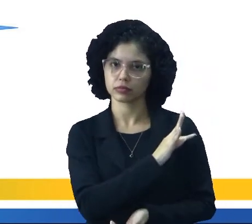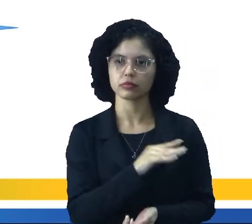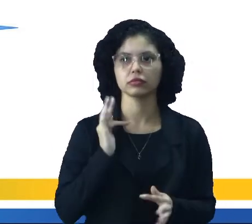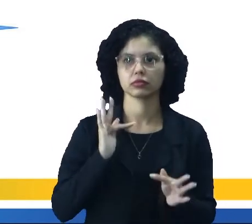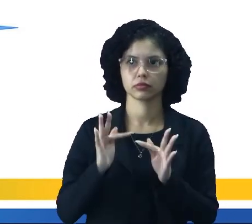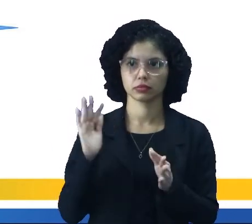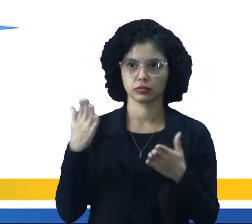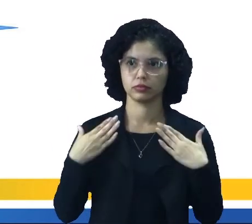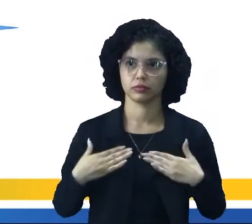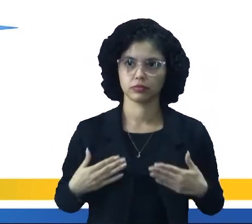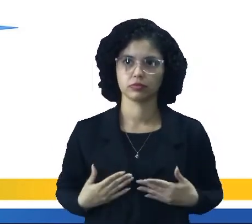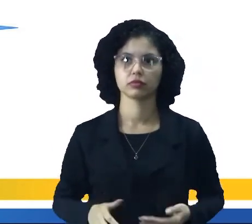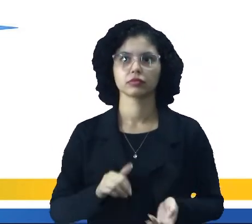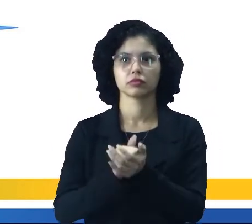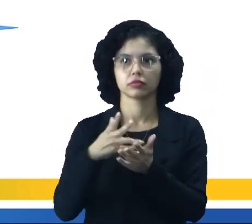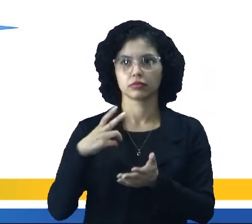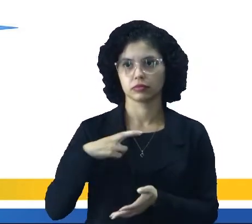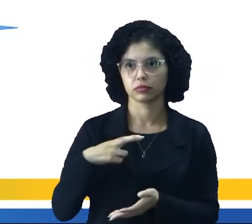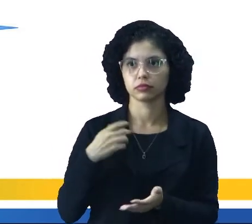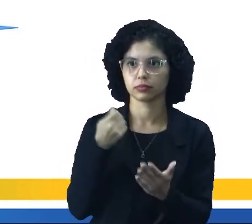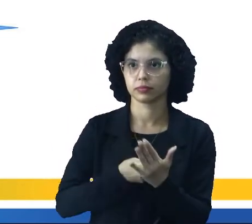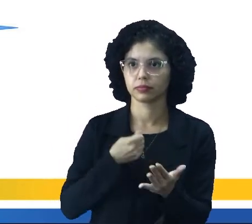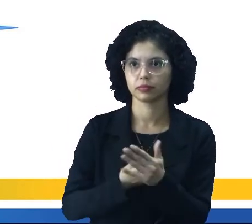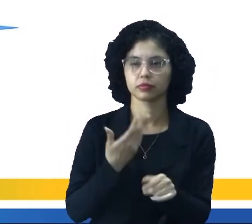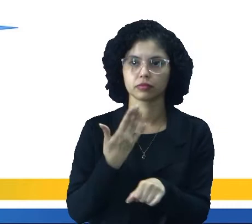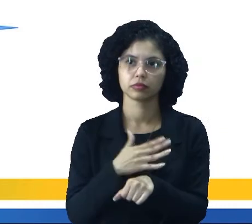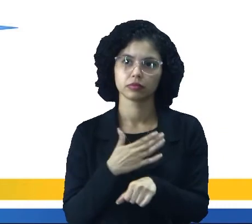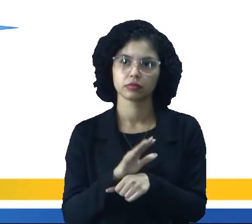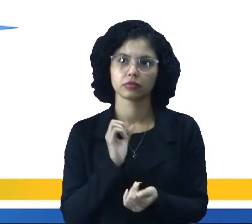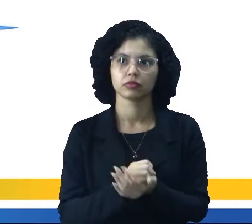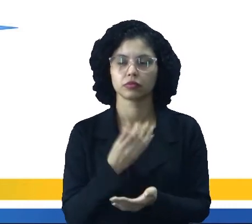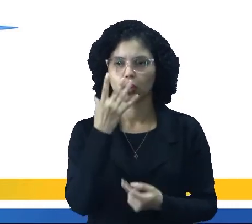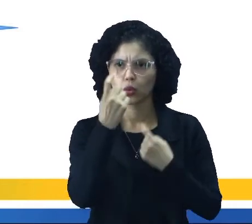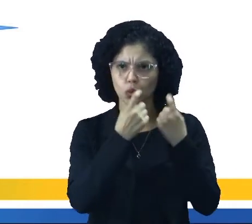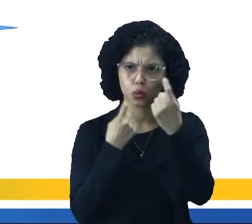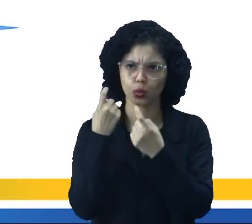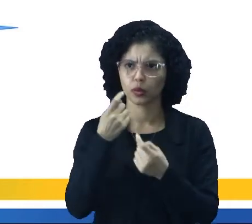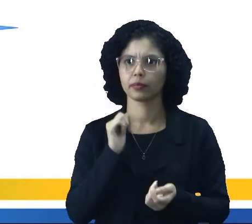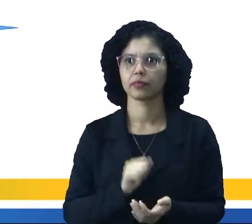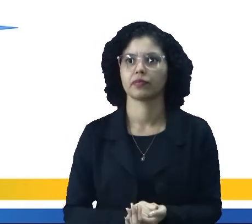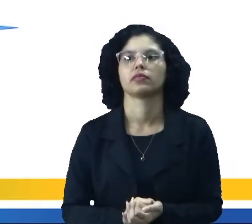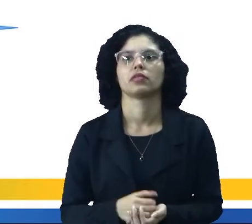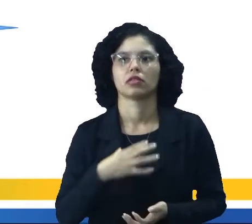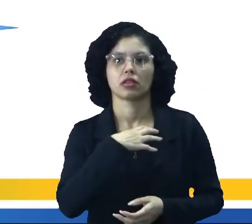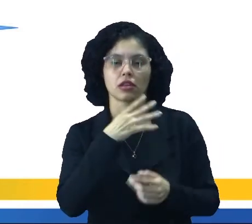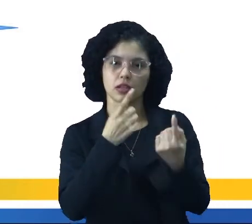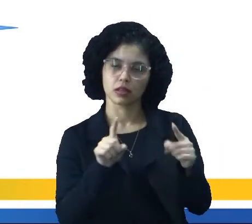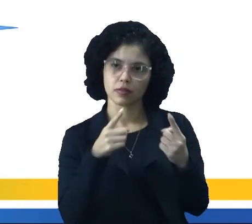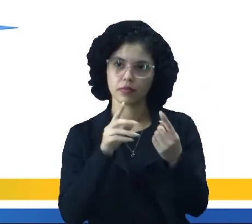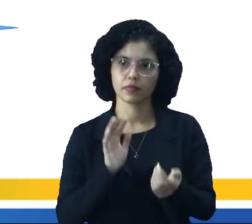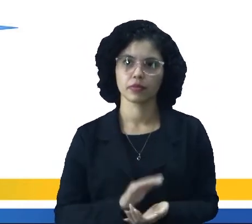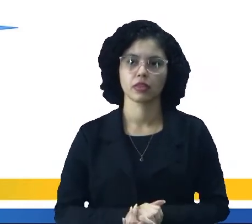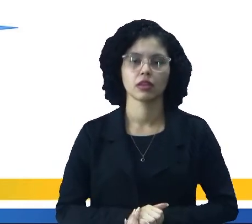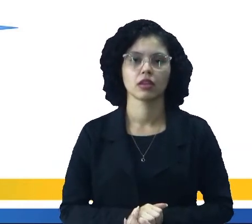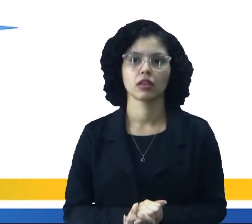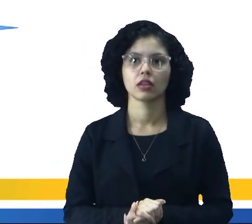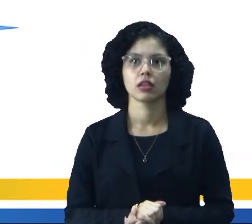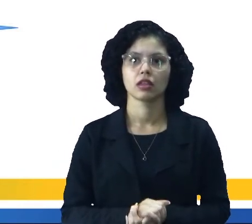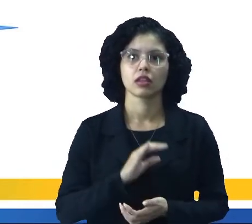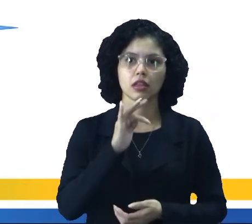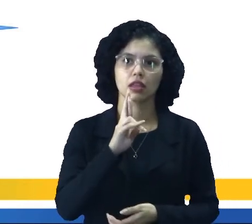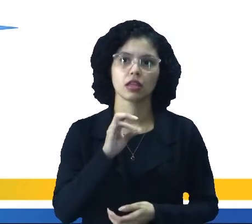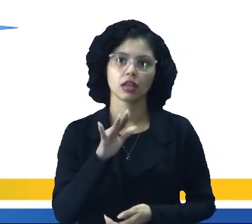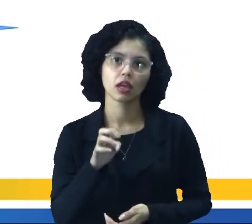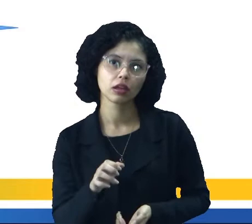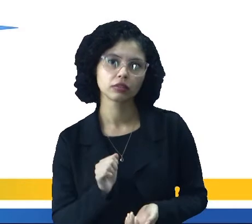com particularidades de exigir também dos seus praticantes uma boa expressão artística e ritmo musical. Aqui seria a arte